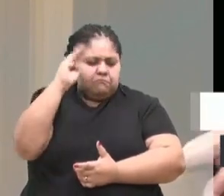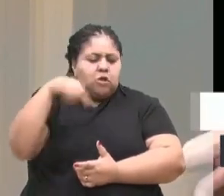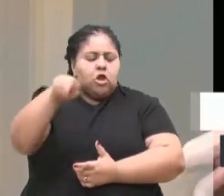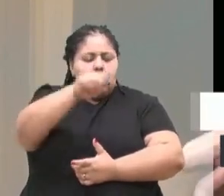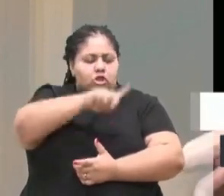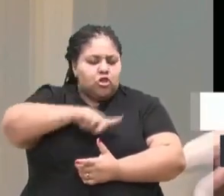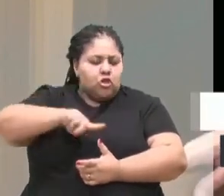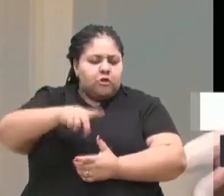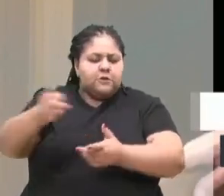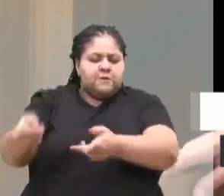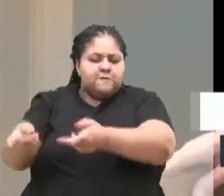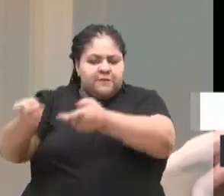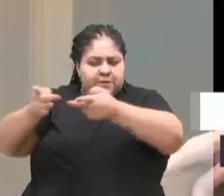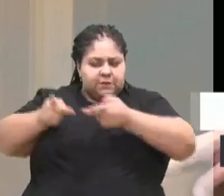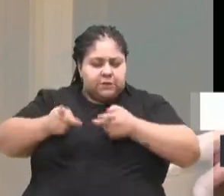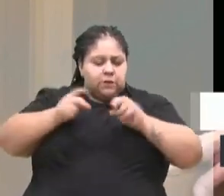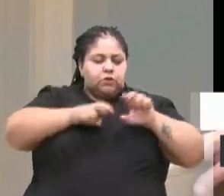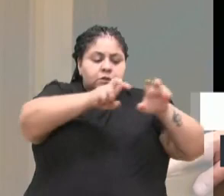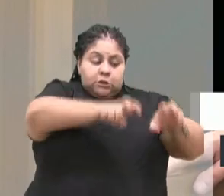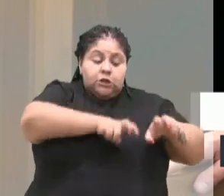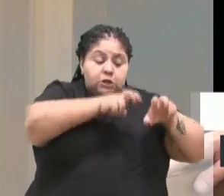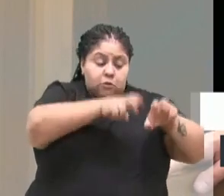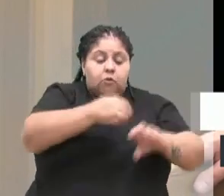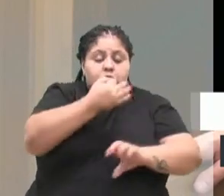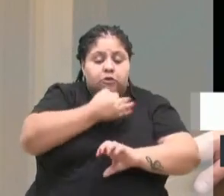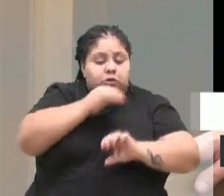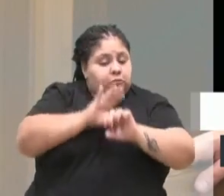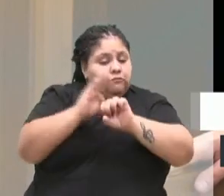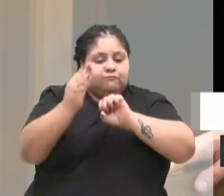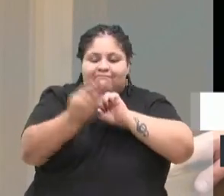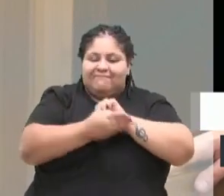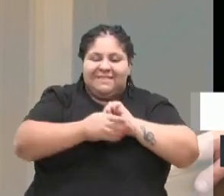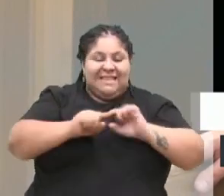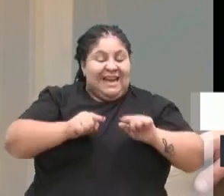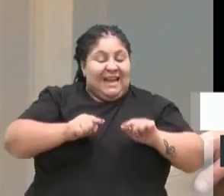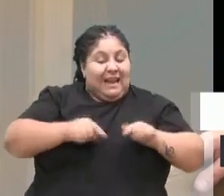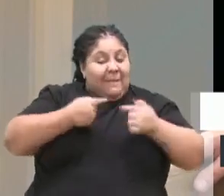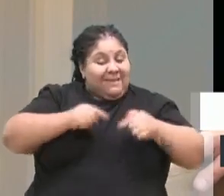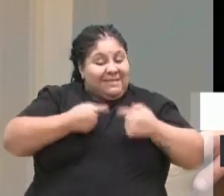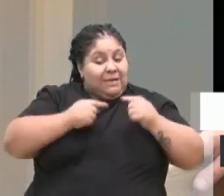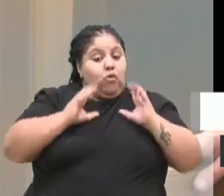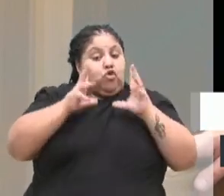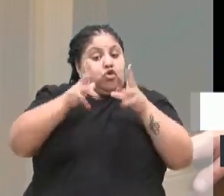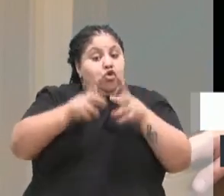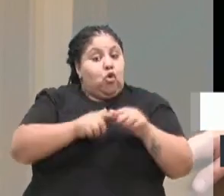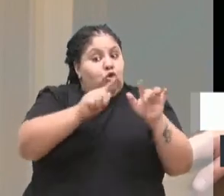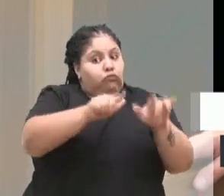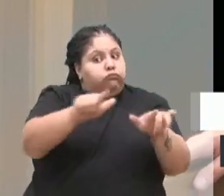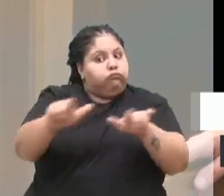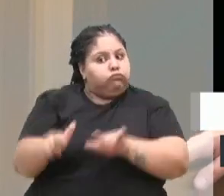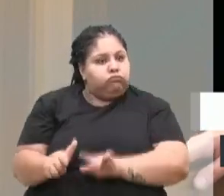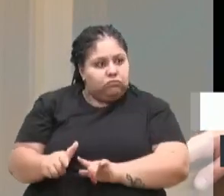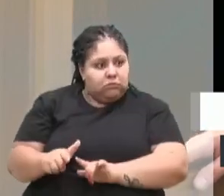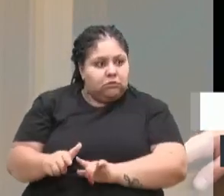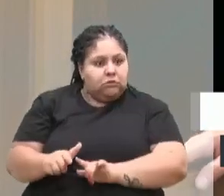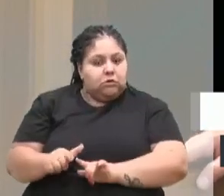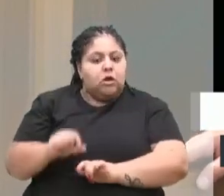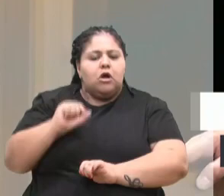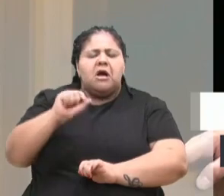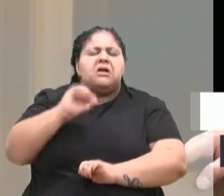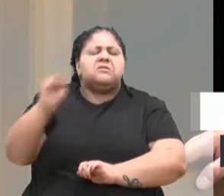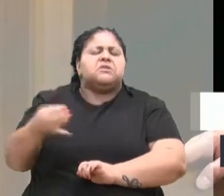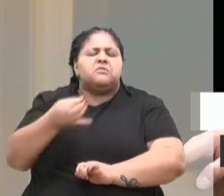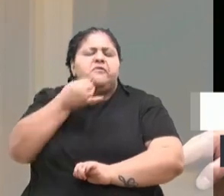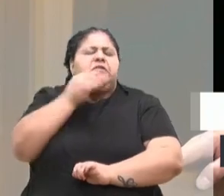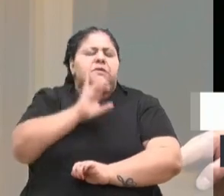os bairros, e a reclamação é em todos os lugares. Nós não vamos mais, porque muitas vezes dizem, tu está se aproveitando. Não, nós